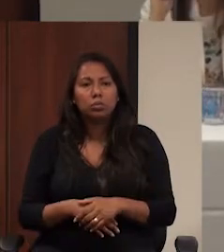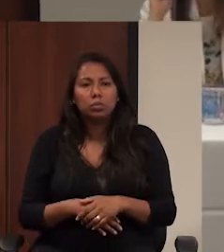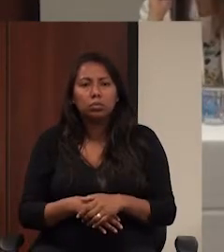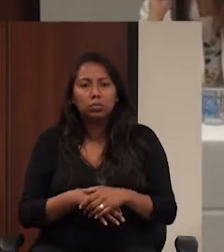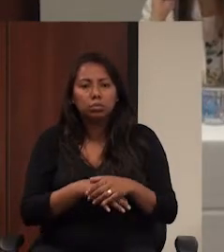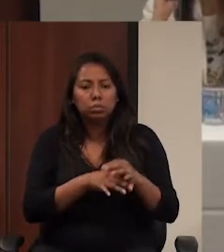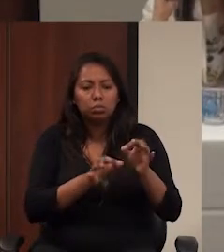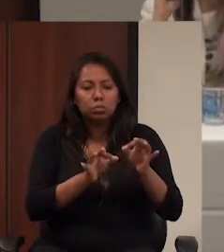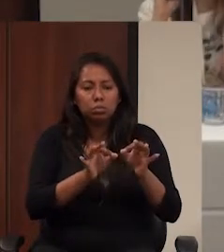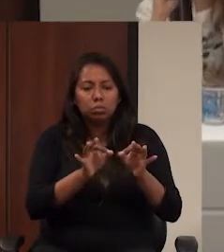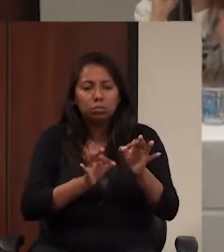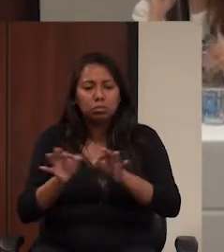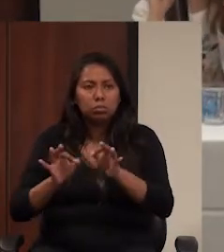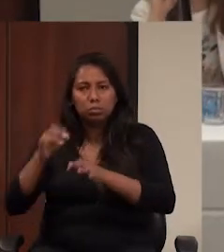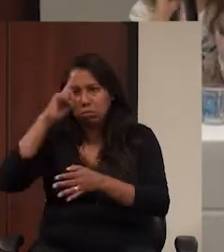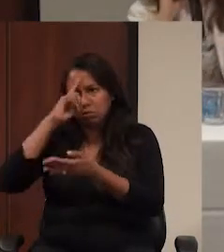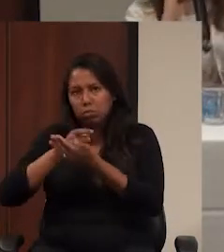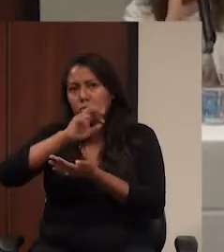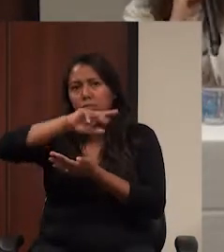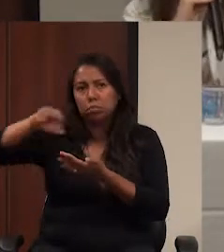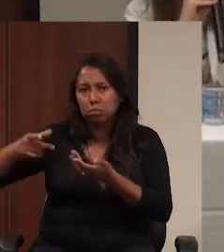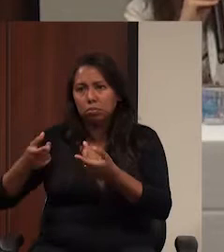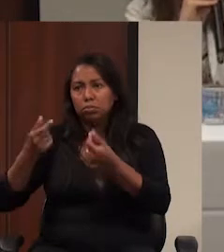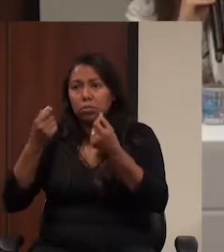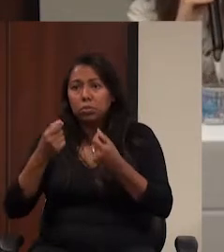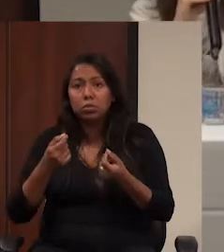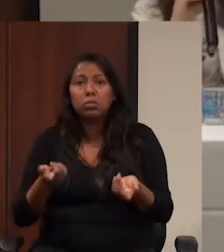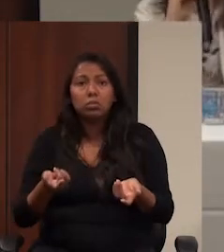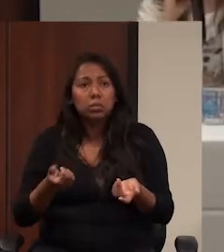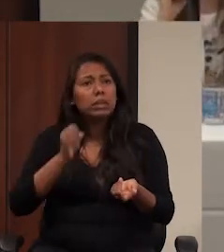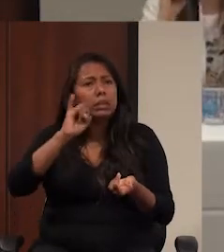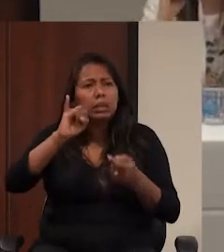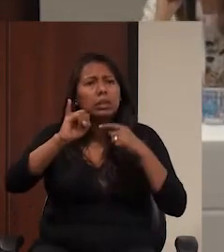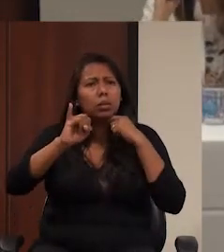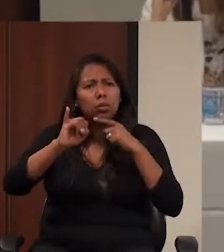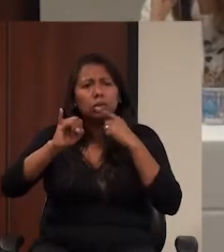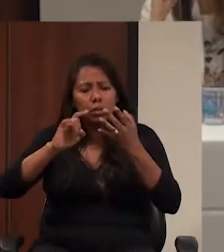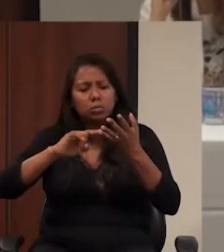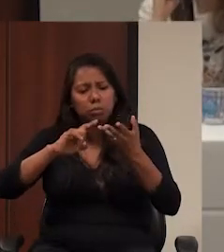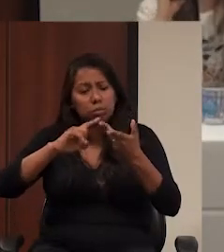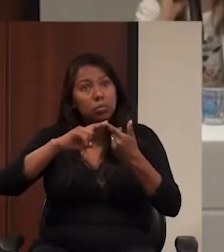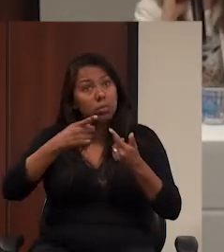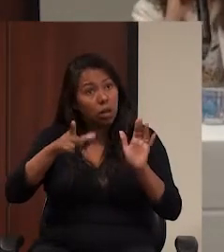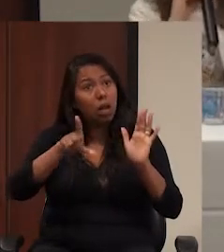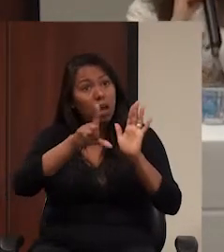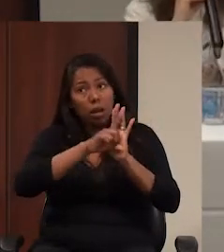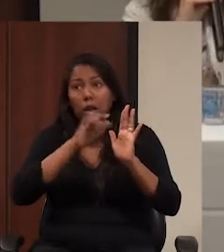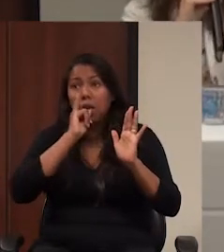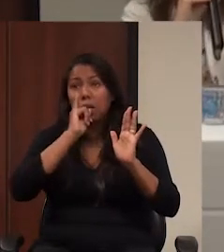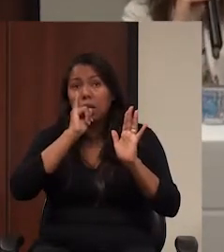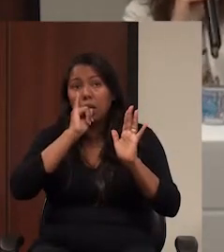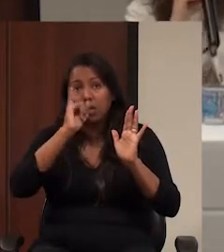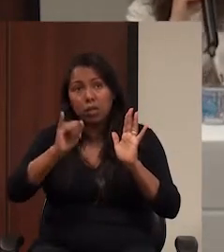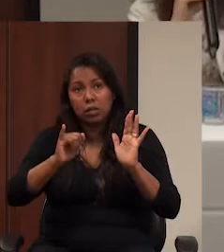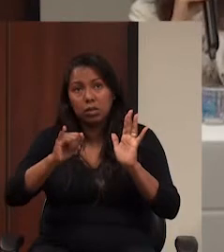dos seus assuntos financeiros. Então, mesmo que ele não consiga fazer essas coisas, a lei dá a ele o direito de ter um representante